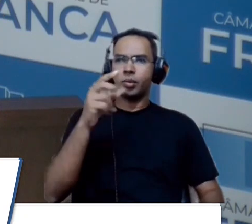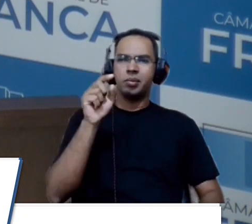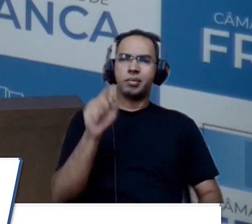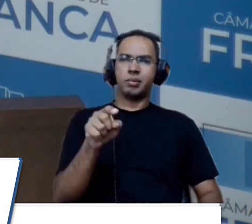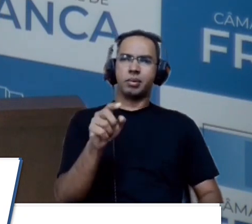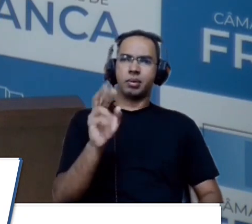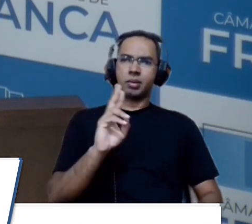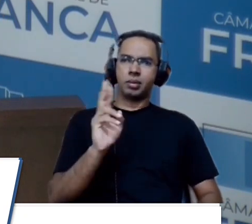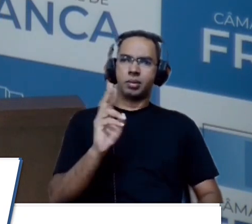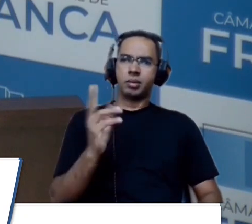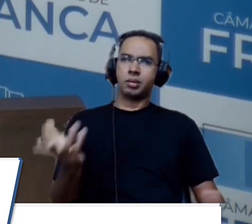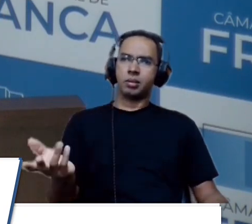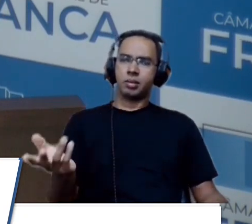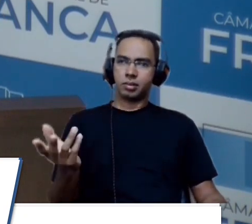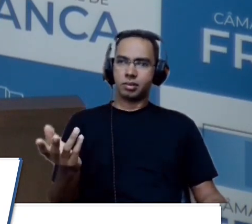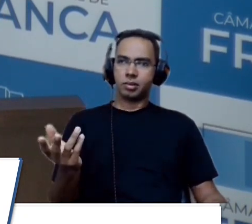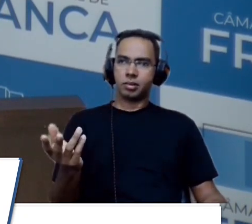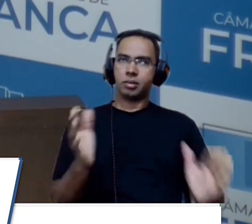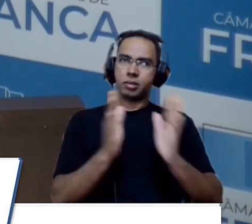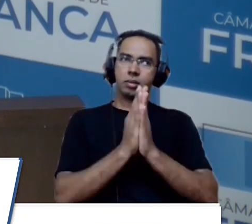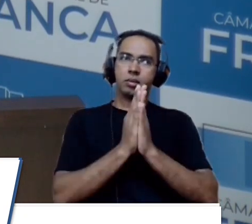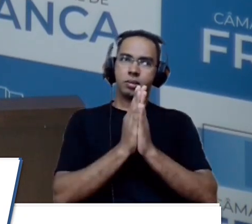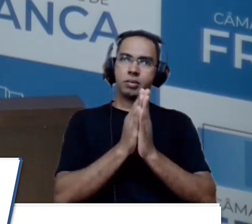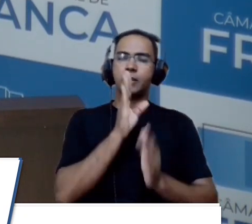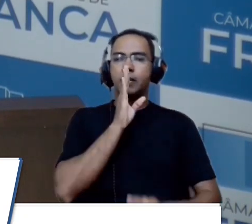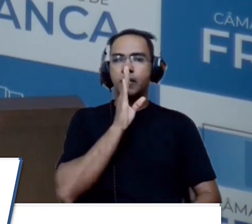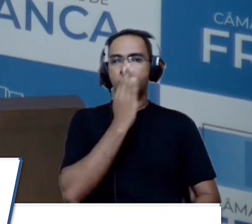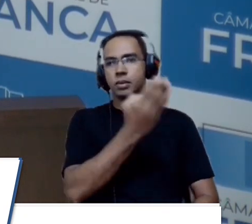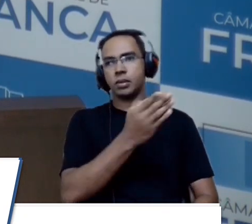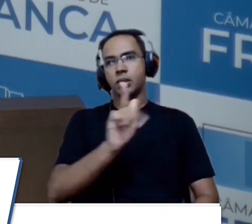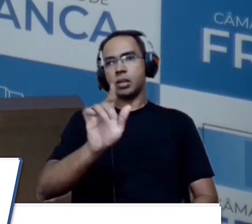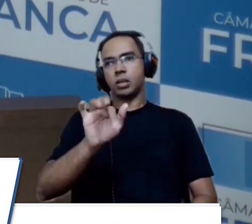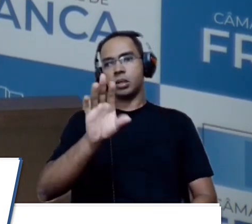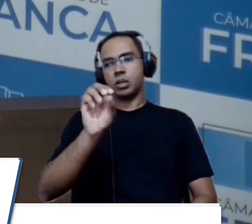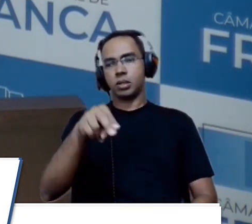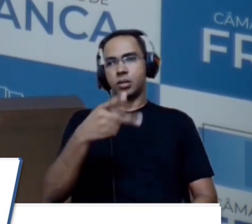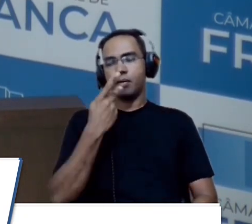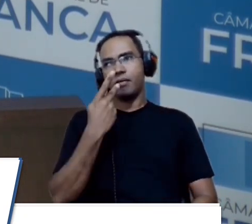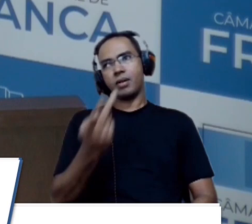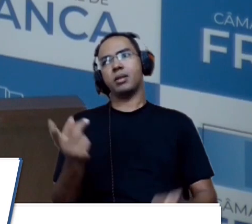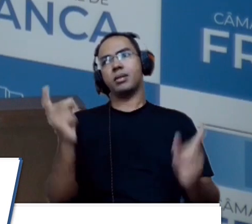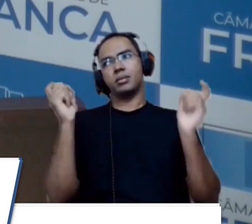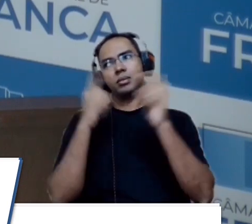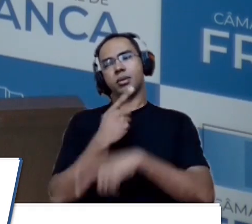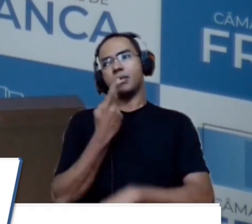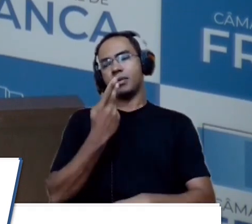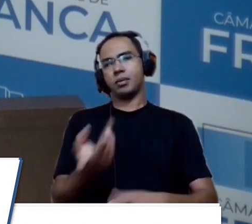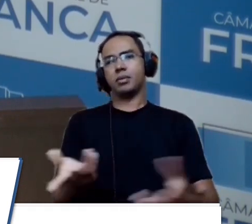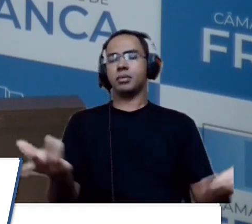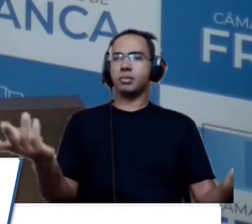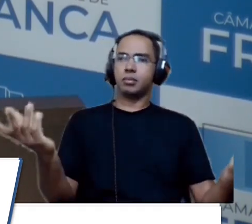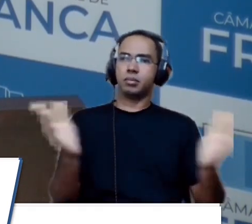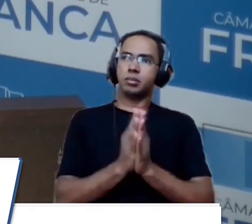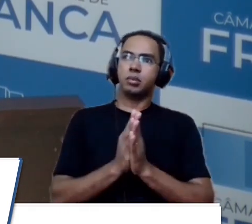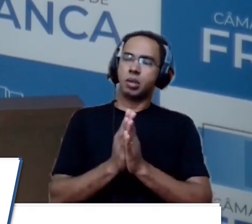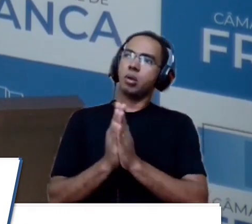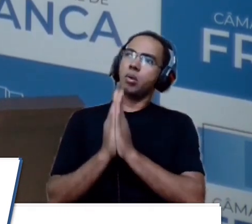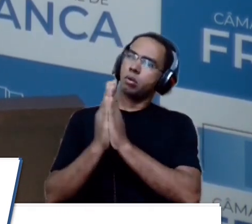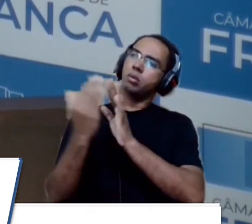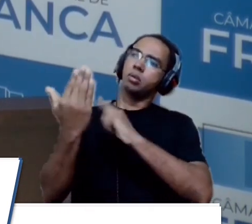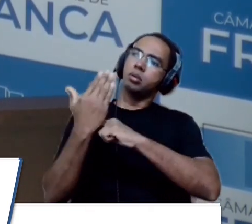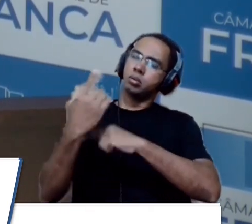um pouquinho de silêncio, que o senhor Gerson está falando e está difícil a pronúncia aqui. Conto com a contribuição de todos vocês. Só